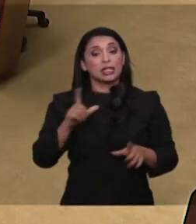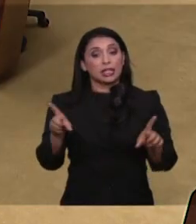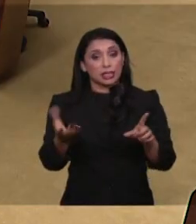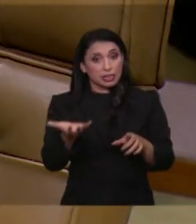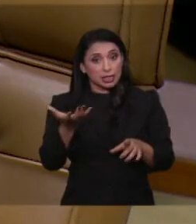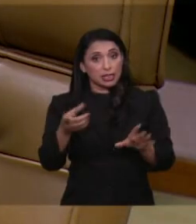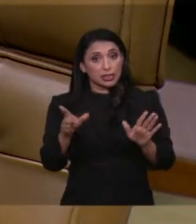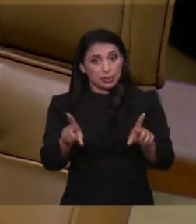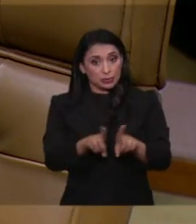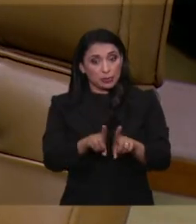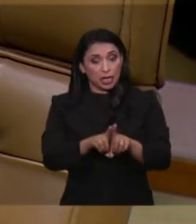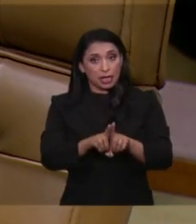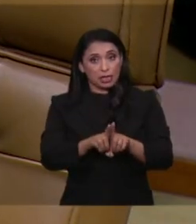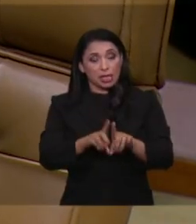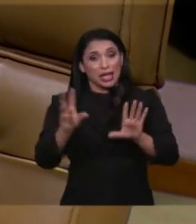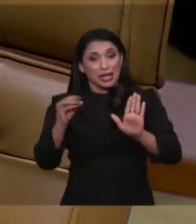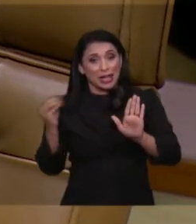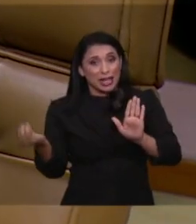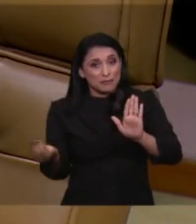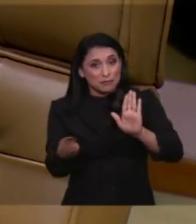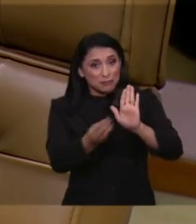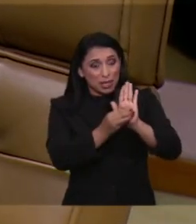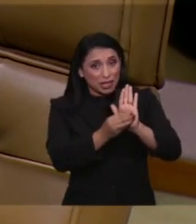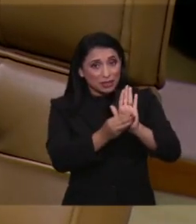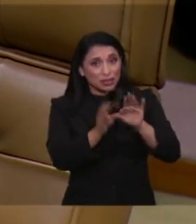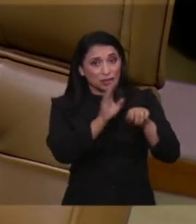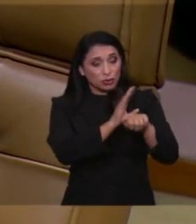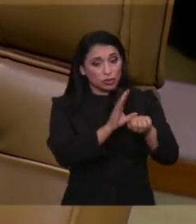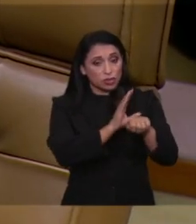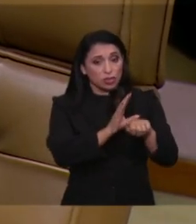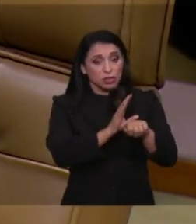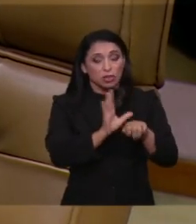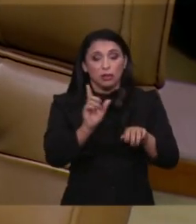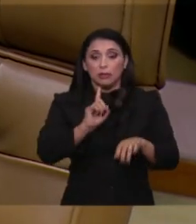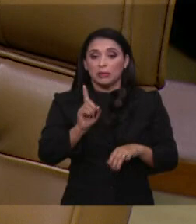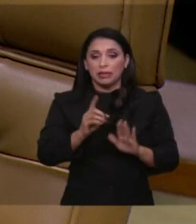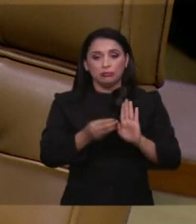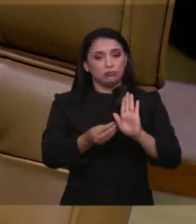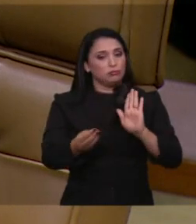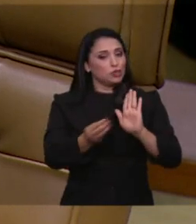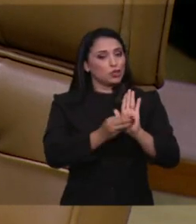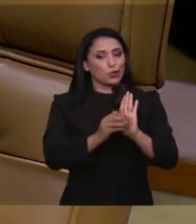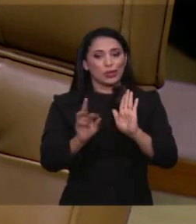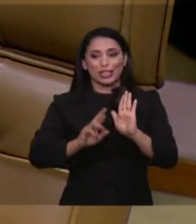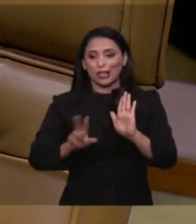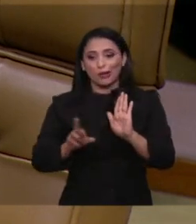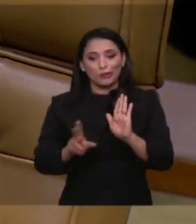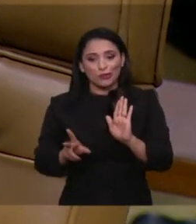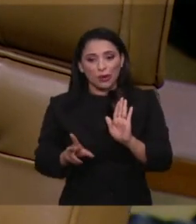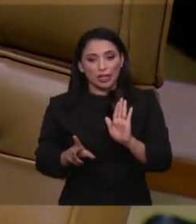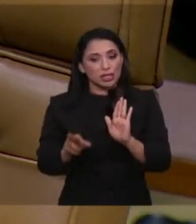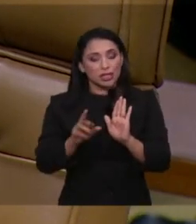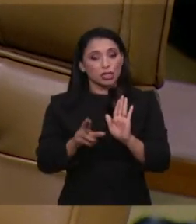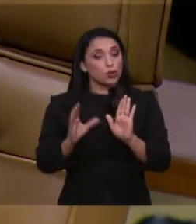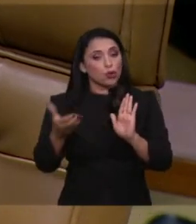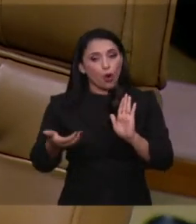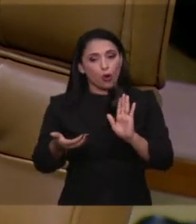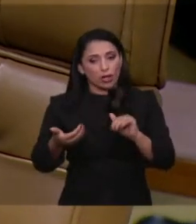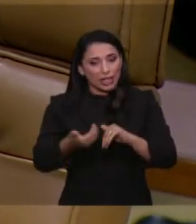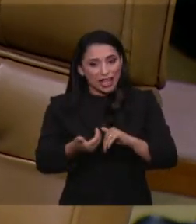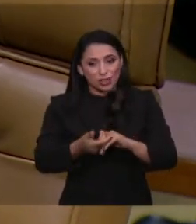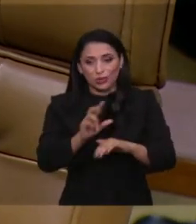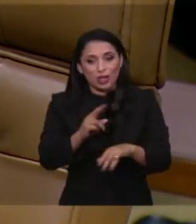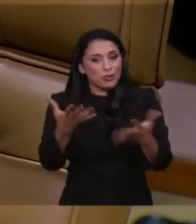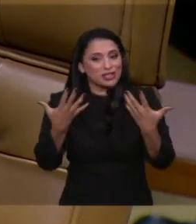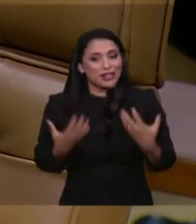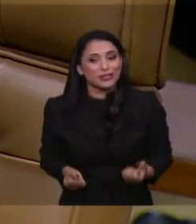ementa essa intenção. Não foi incluída e não foi adotada pelo Congresso. Essa era a